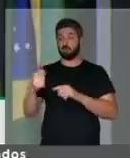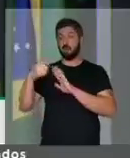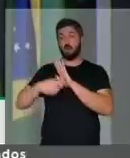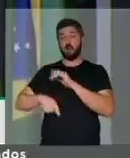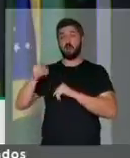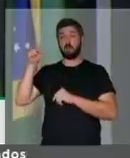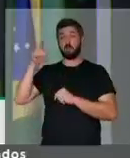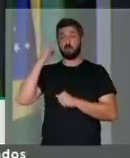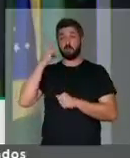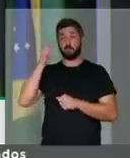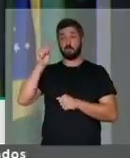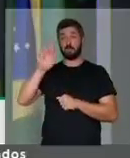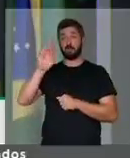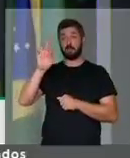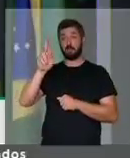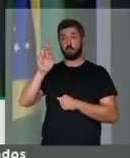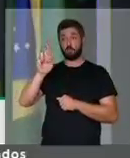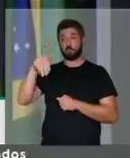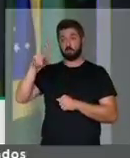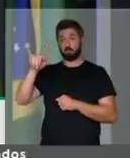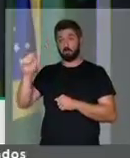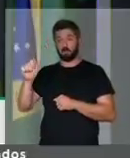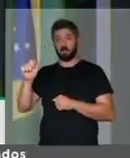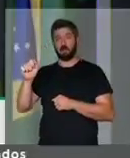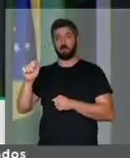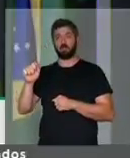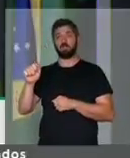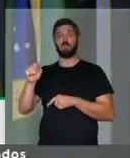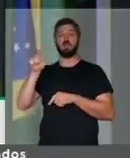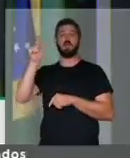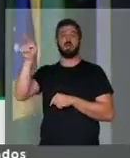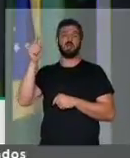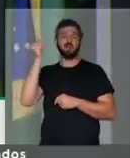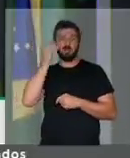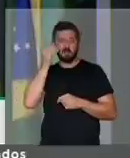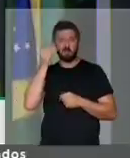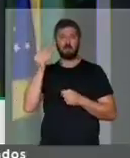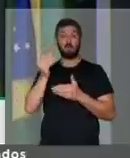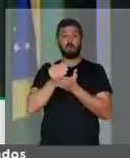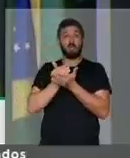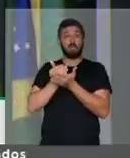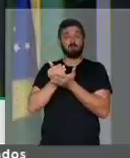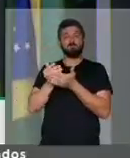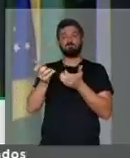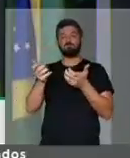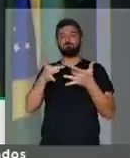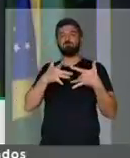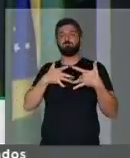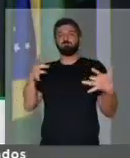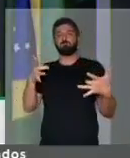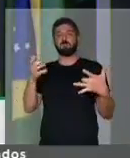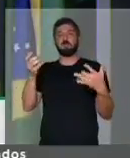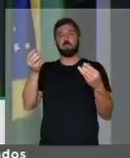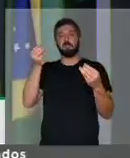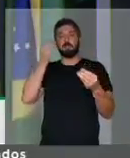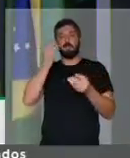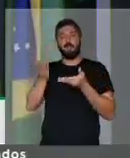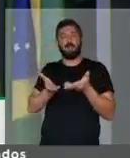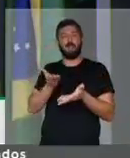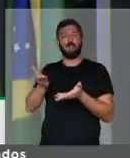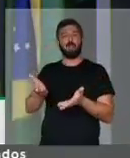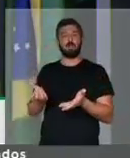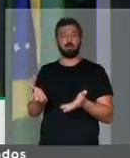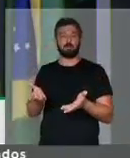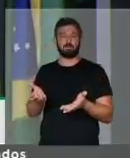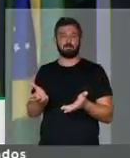relator, o deputado Arthur Maia, e ele até num gesto inicial, querendo como que